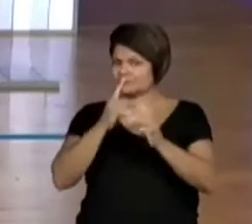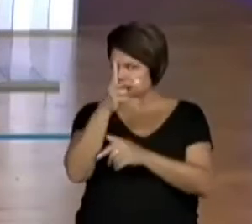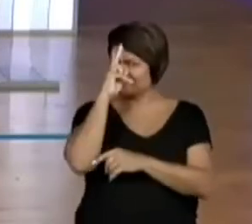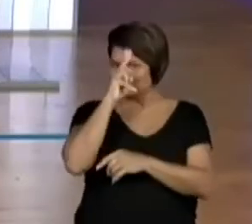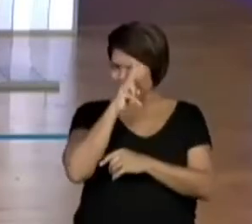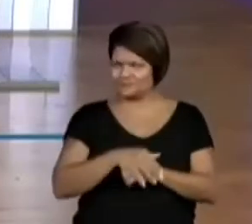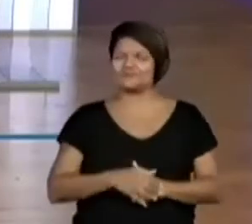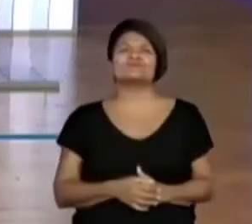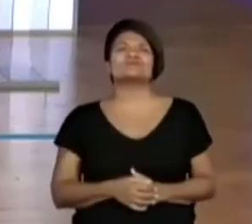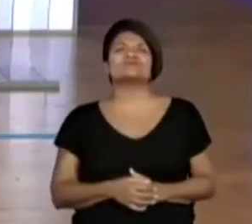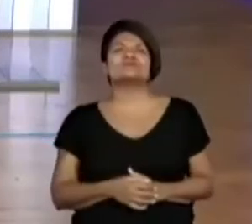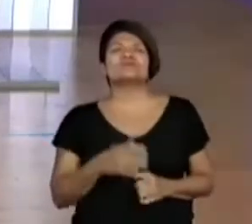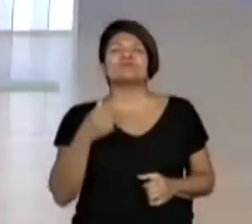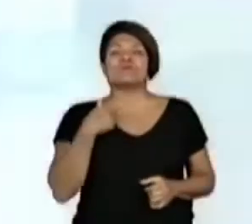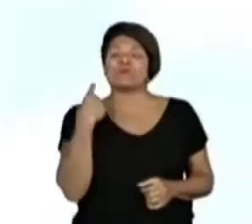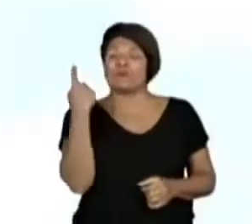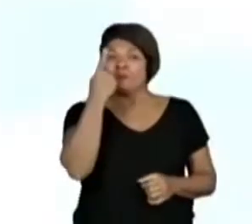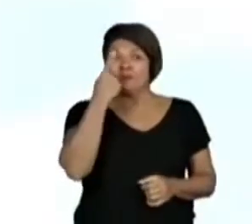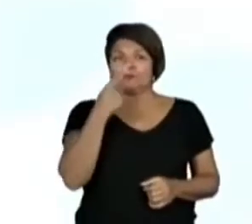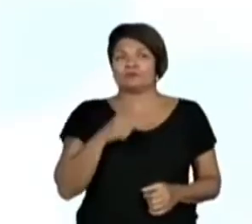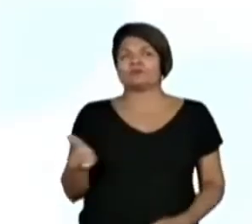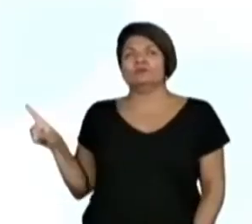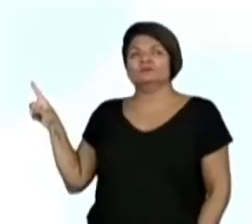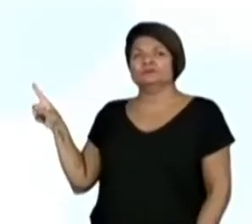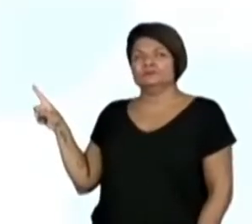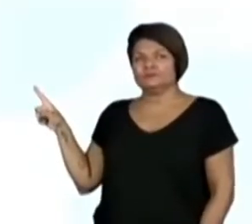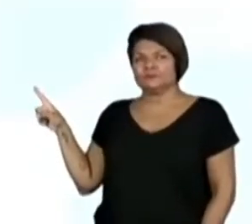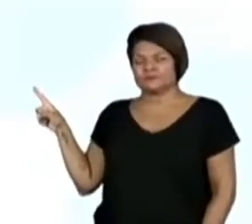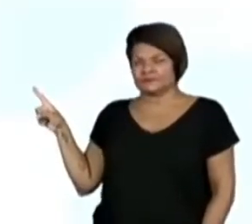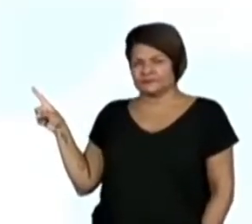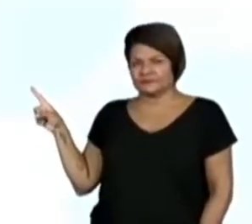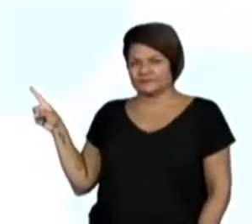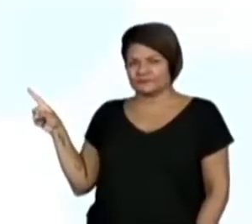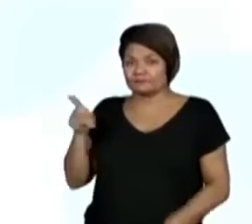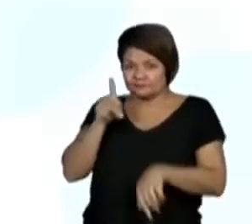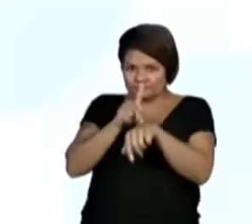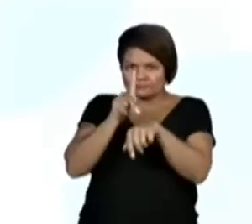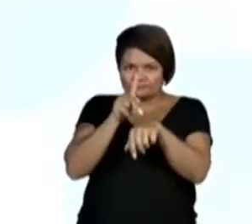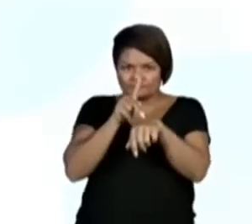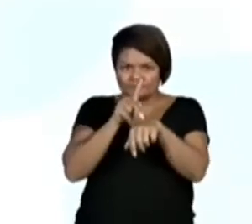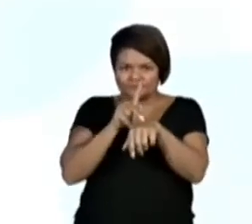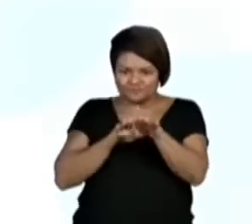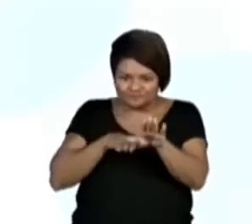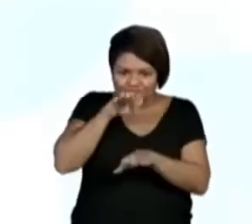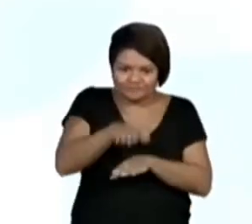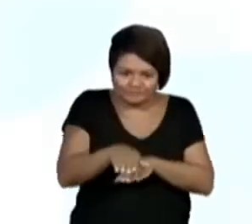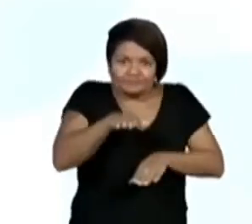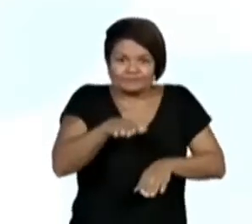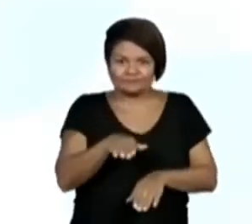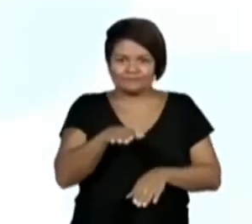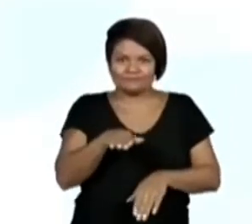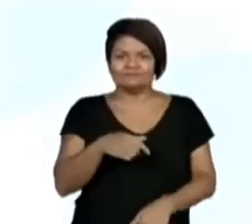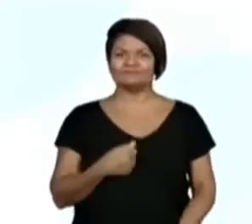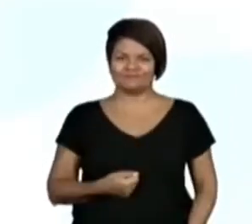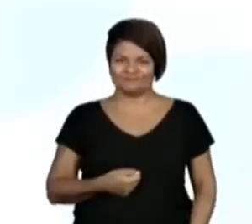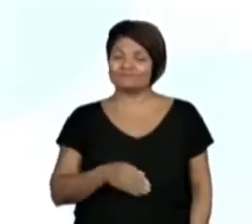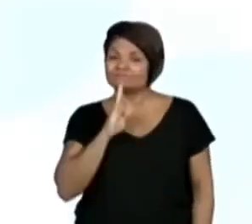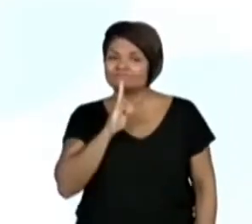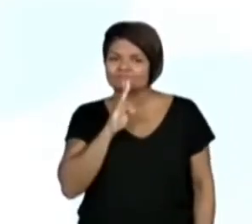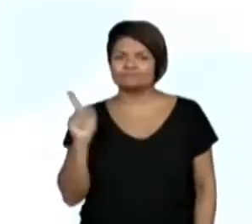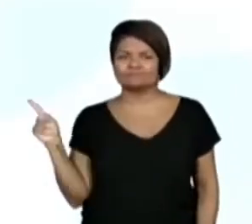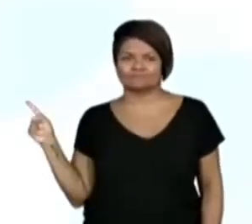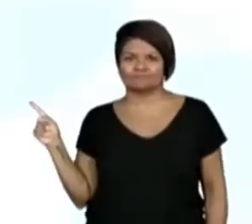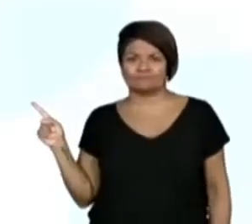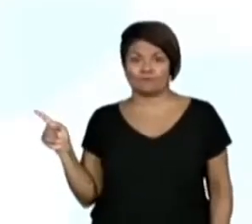vamos circular? Olha só, a primeira que apareceu. Pisei na pedrinha. Vocês conhecem essa parlenda? Aqui só está